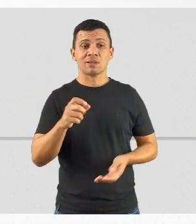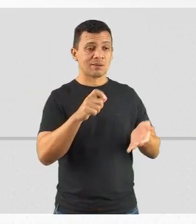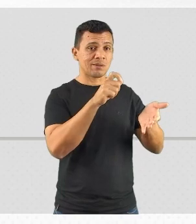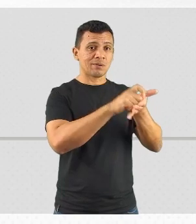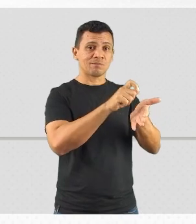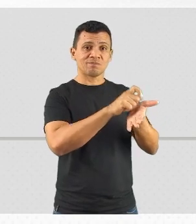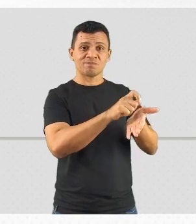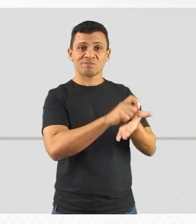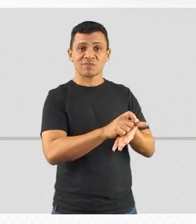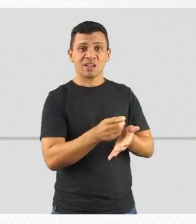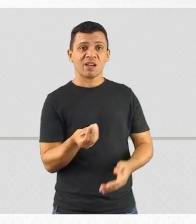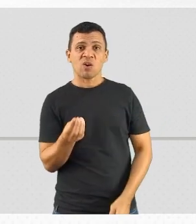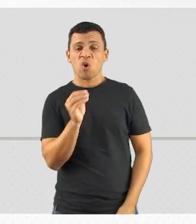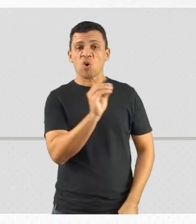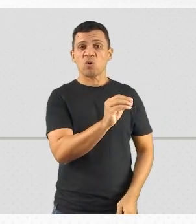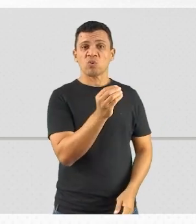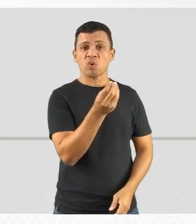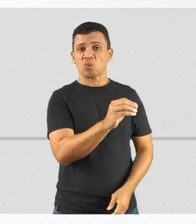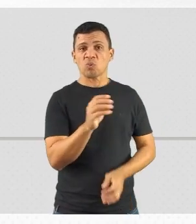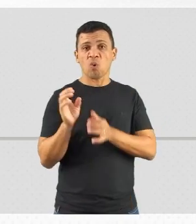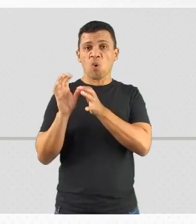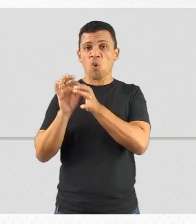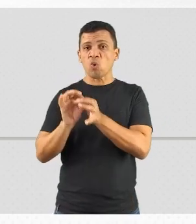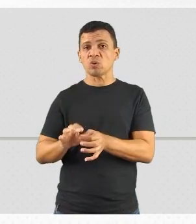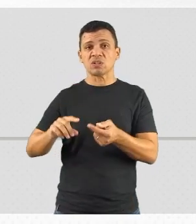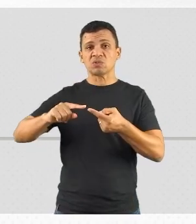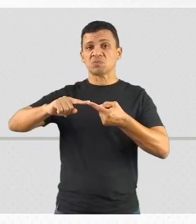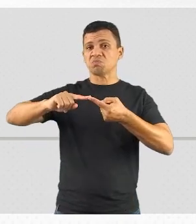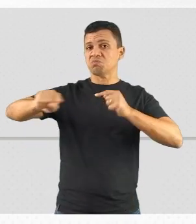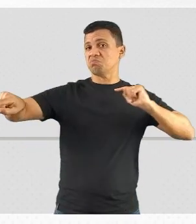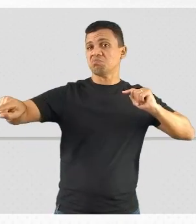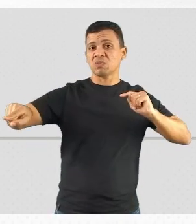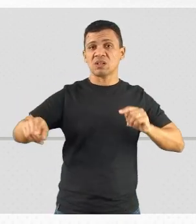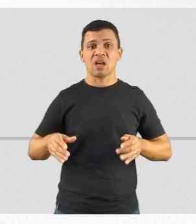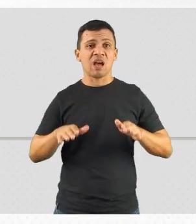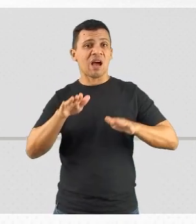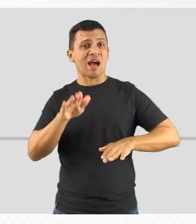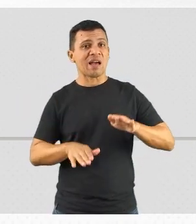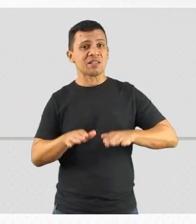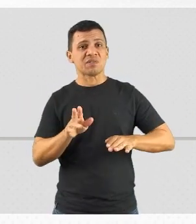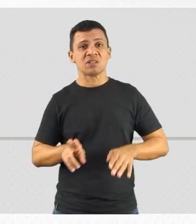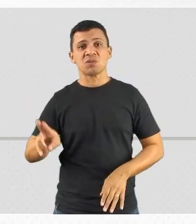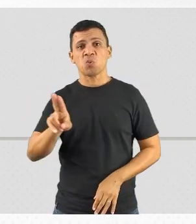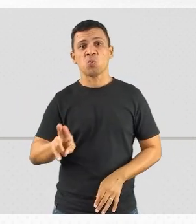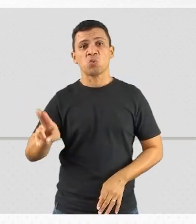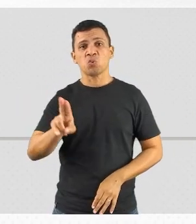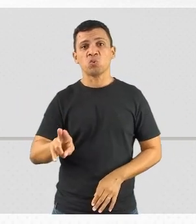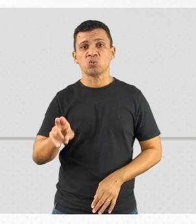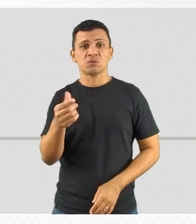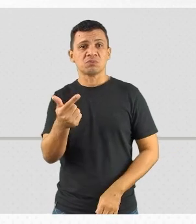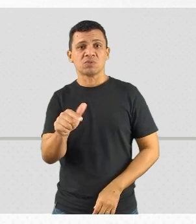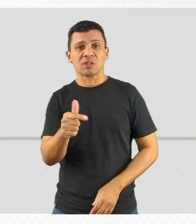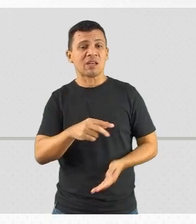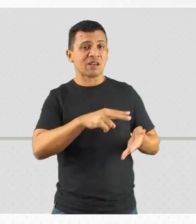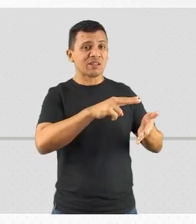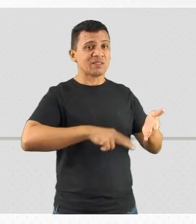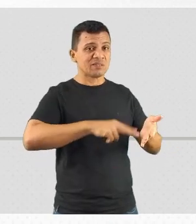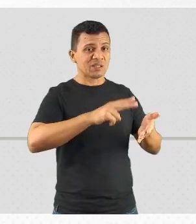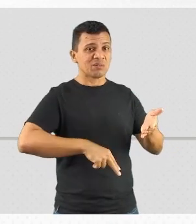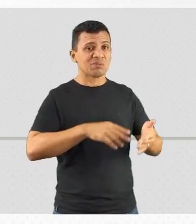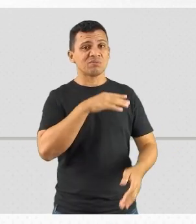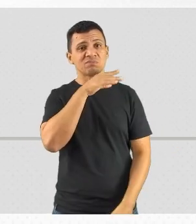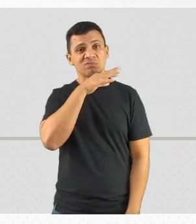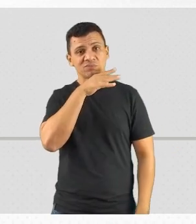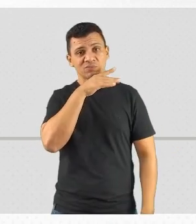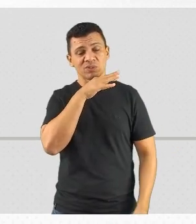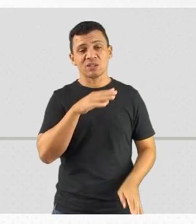alguma coisa que não faz mais parte do contexto, às vezes não está mais nem em uso, isso vai fazer com que a leitura fique prejudicada e o texto